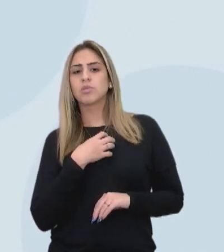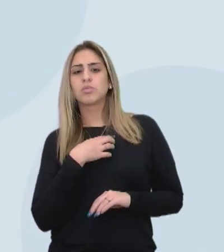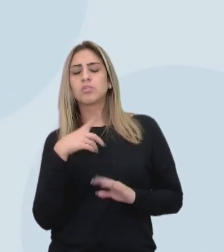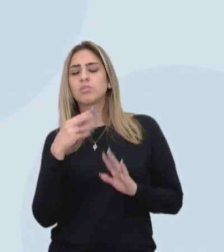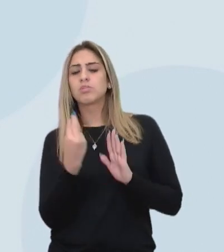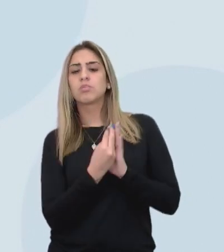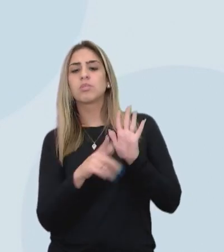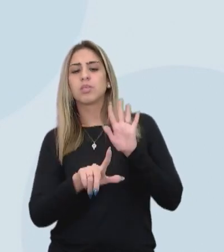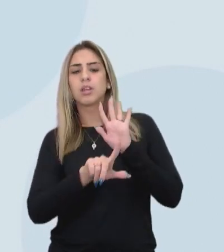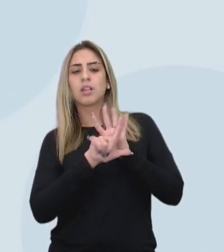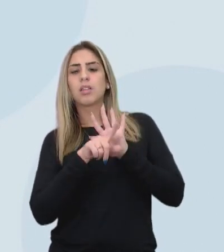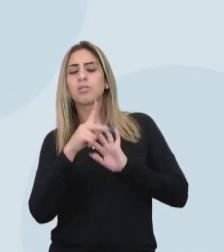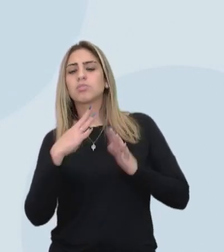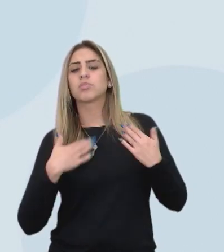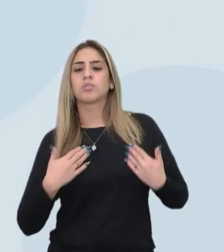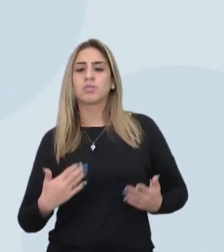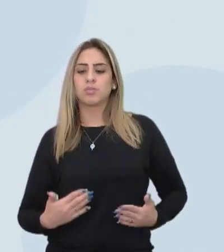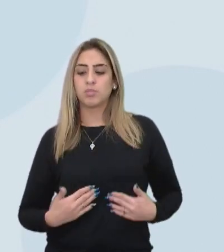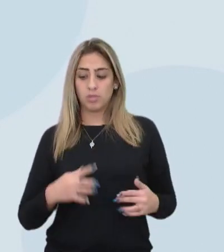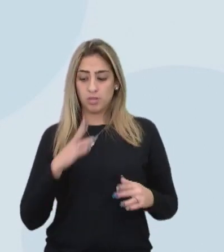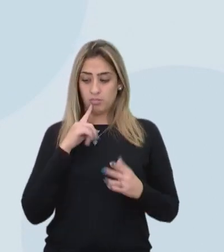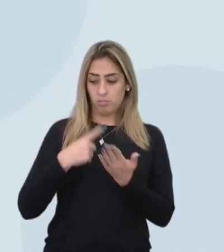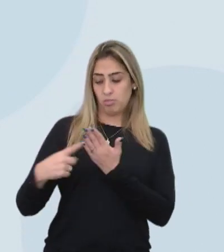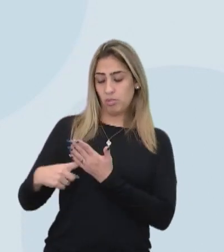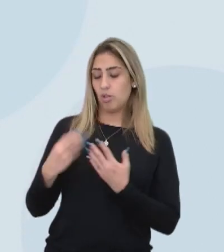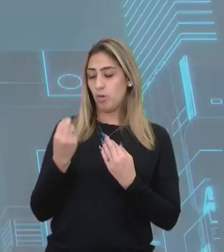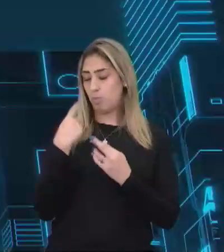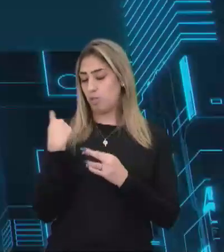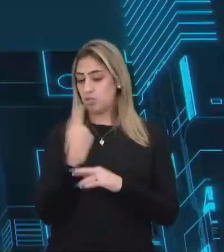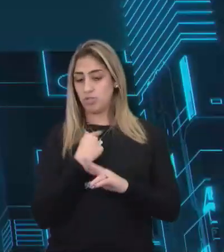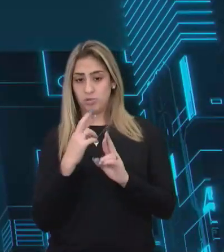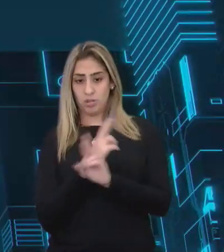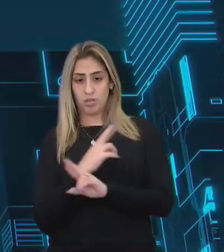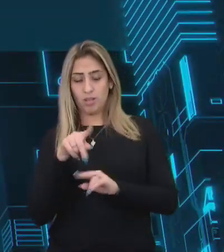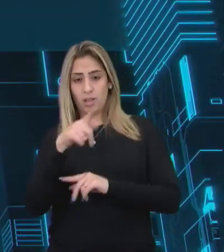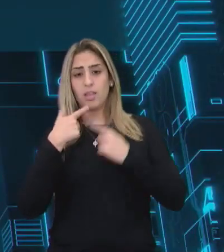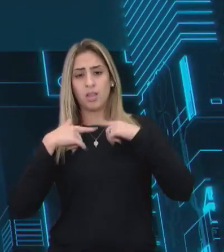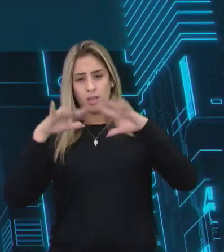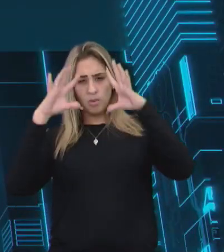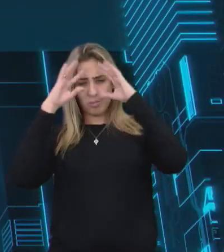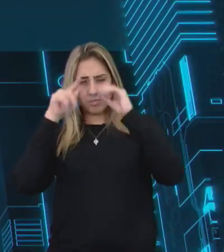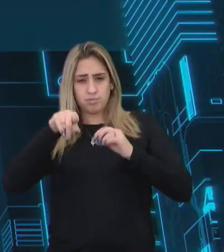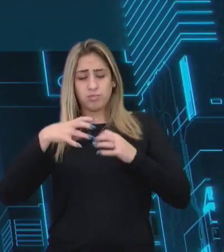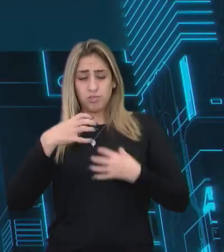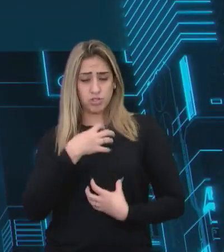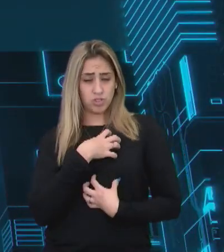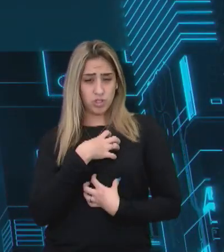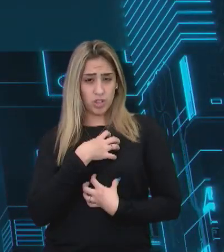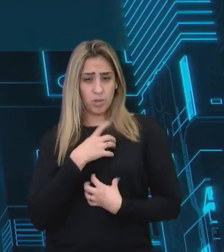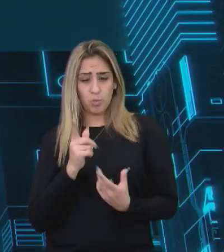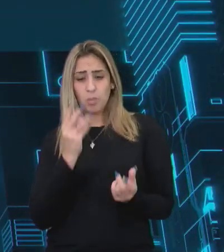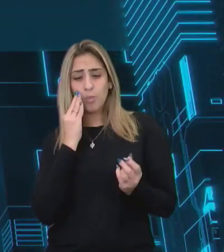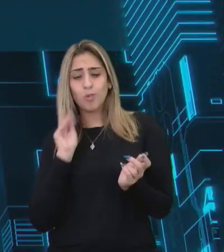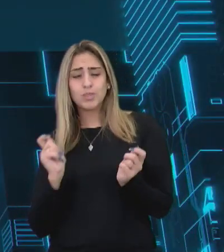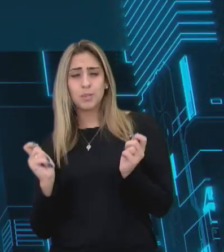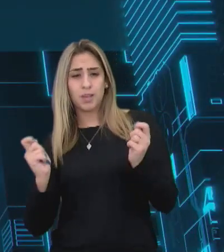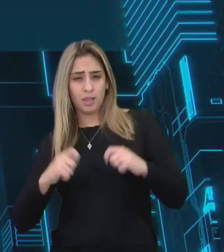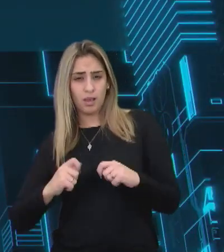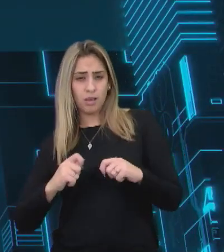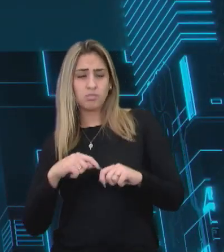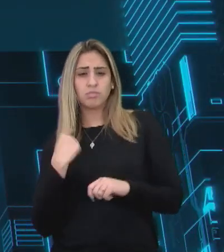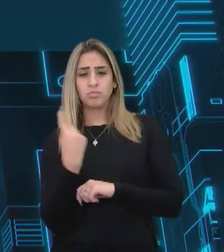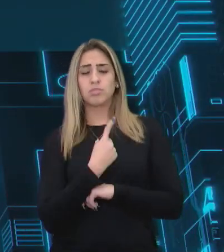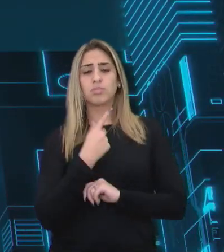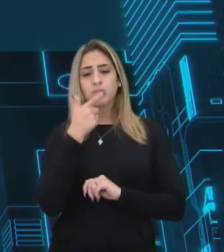se apropria do seu corpo? Então, de acordo com como a gente vai se relacionando com essas linguagens, com essas ferramentas, com essas possibilidades, a gente vai,